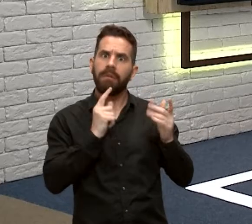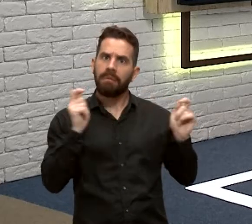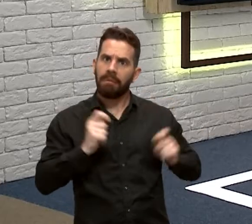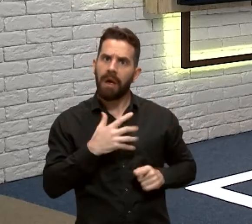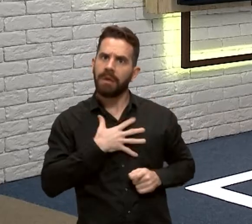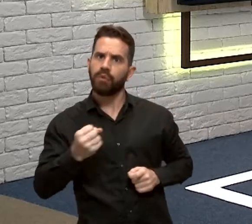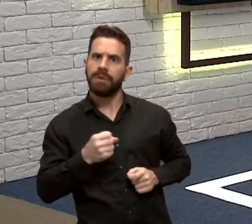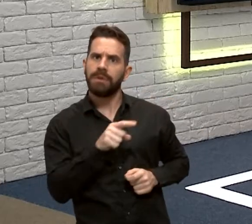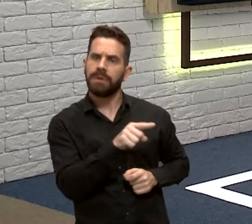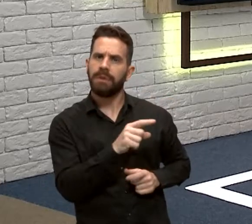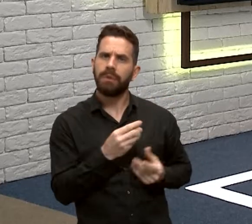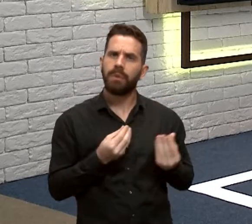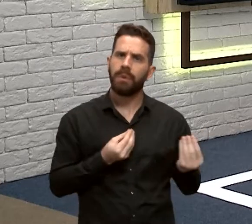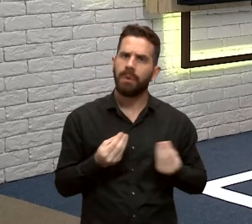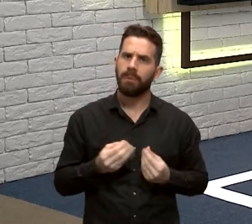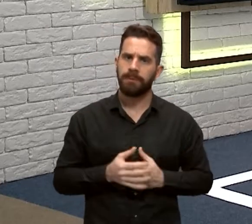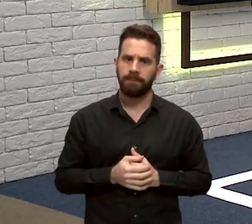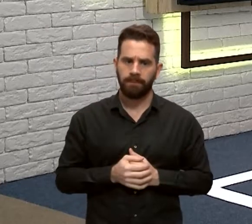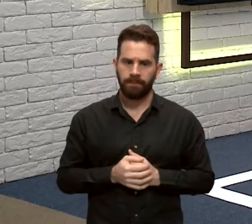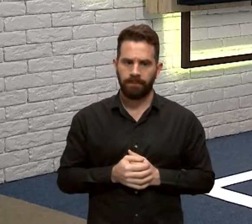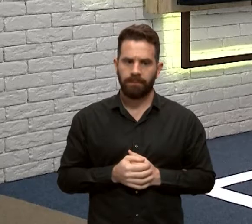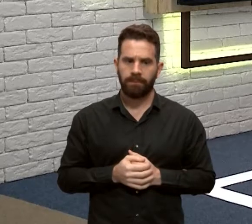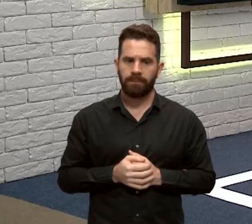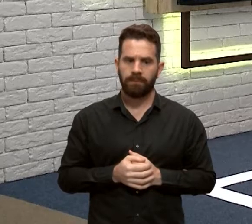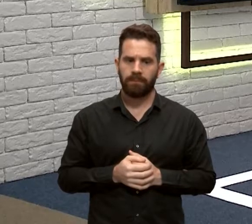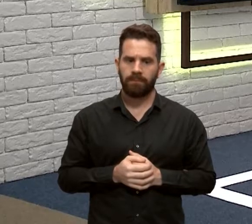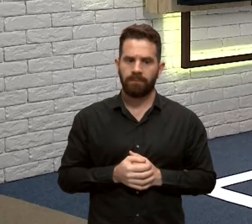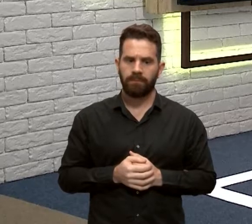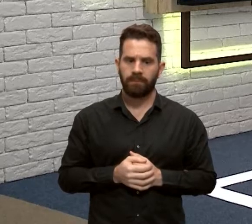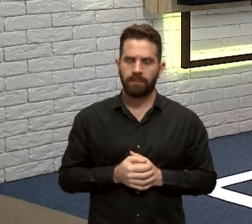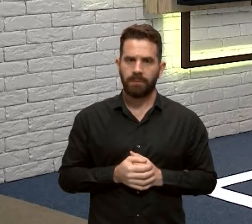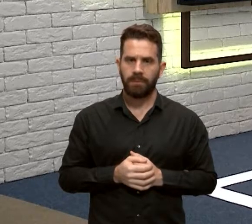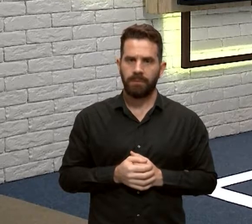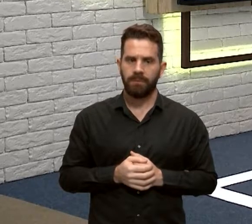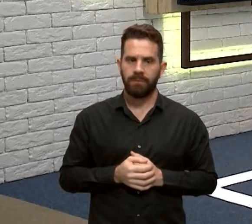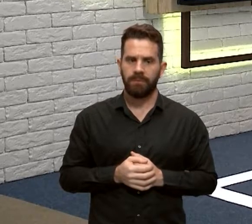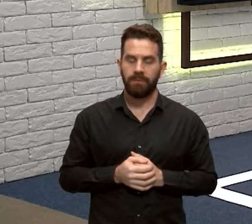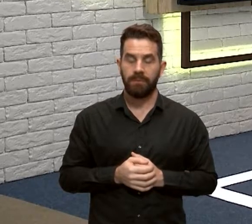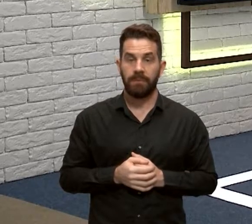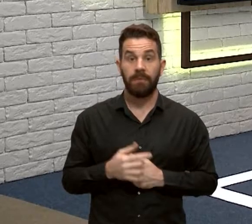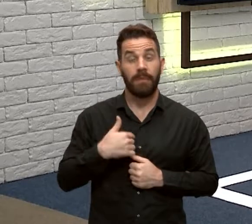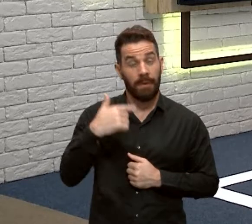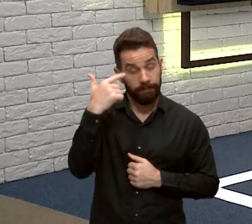Olha, eu diria que até para a gente